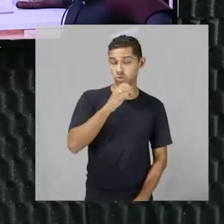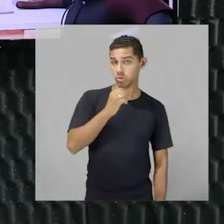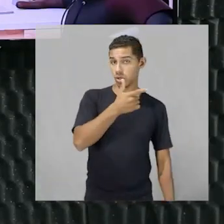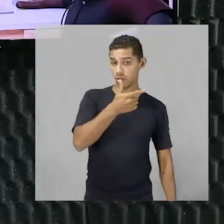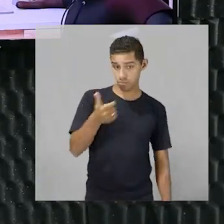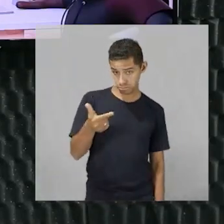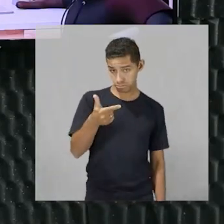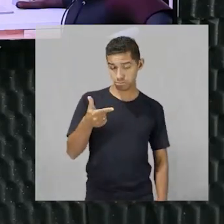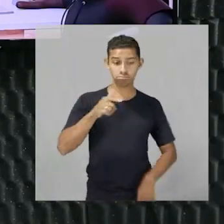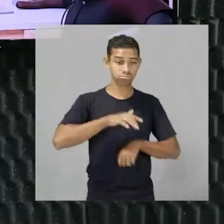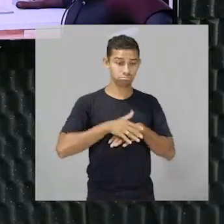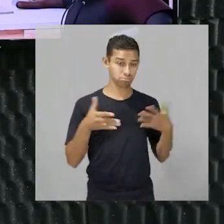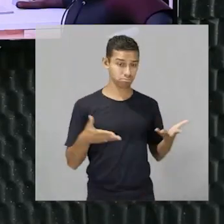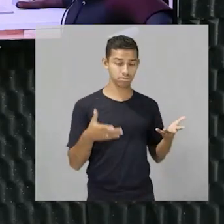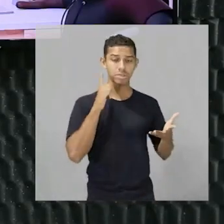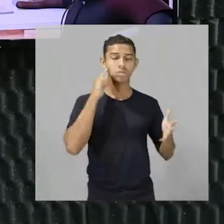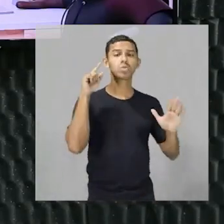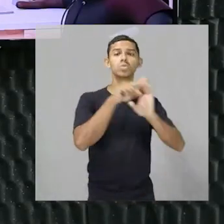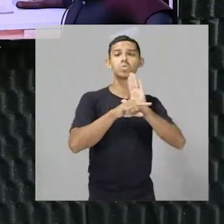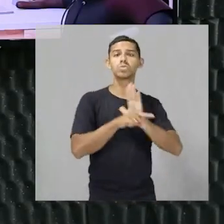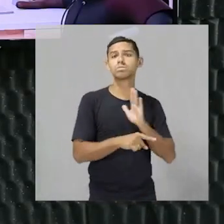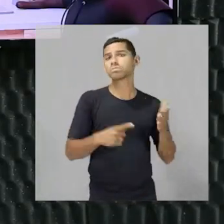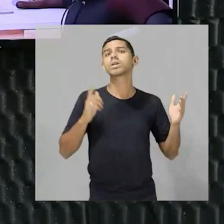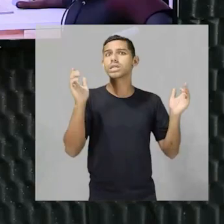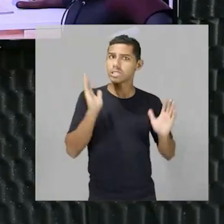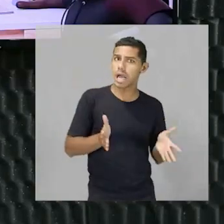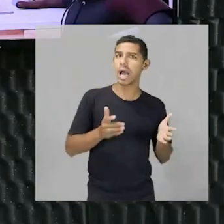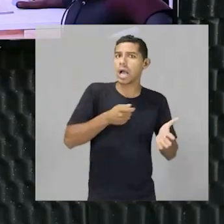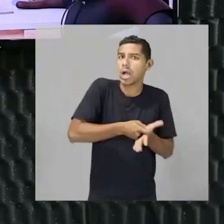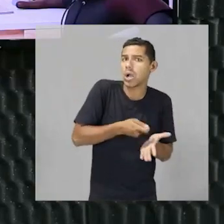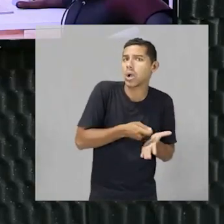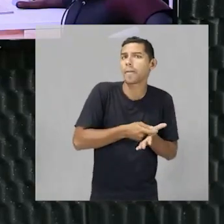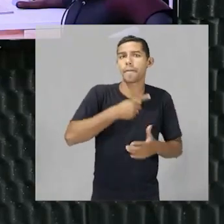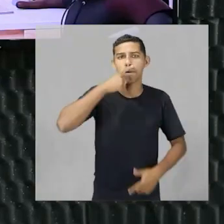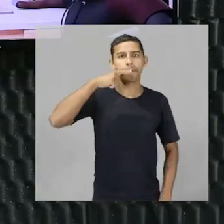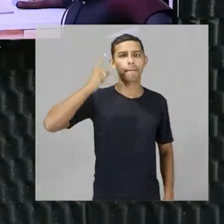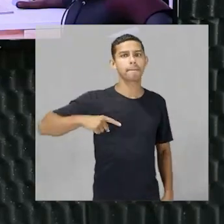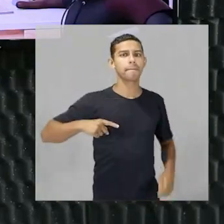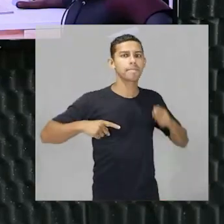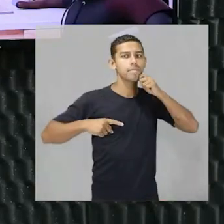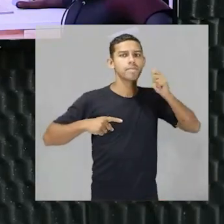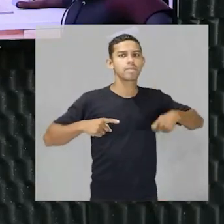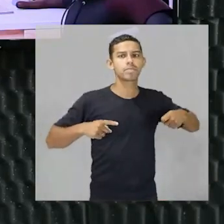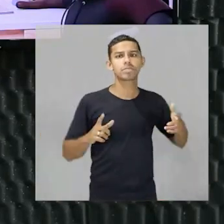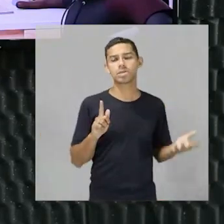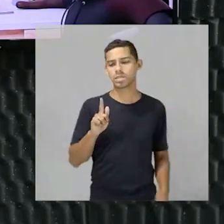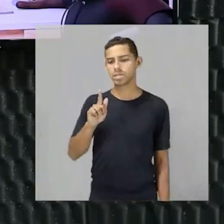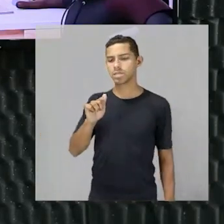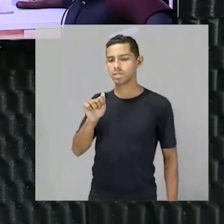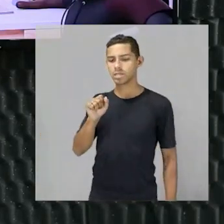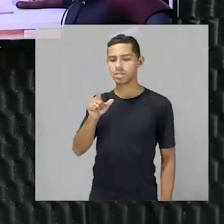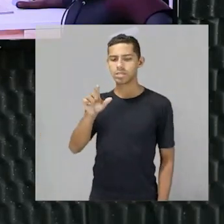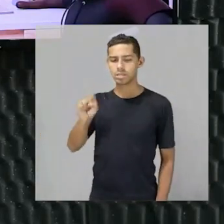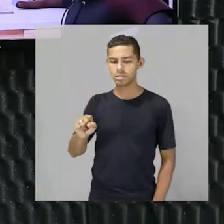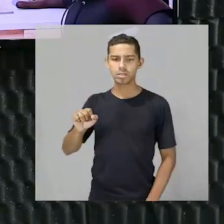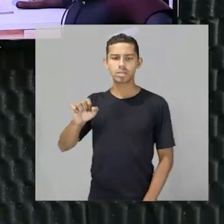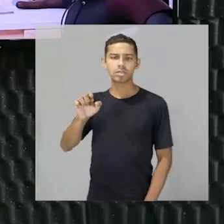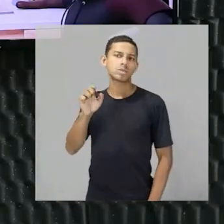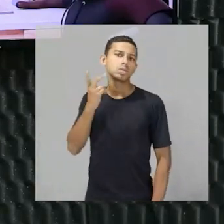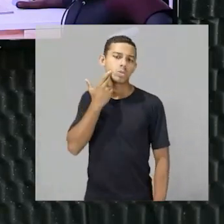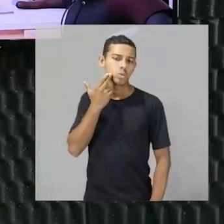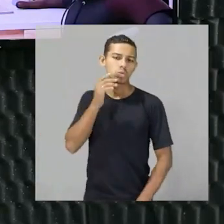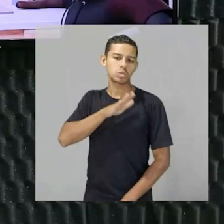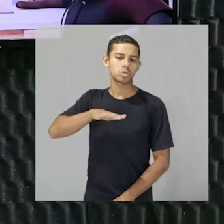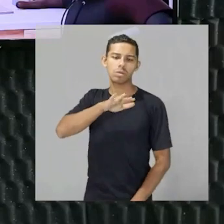vinha cobrando questões do conflito entre Rússia e Ucrânia, falando, por exemplo, a questão do gás natural, da dependência da Europa acerca do